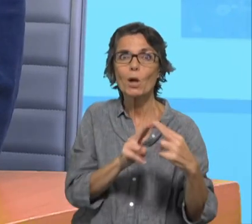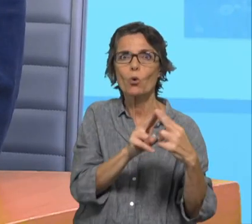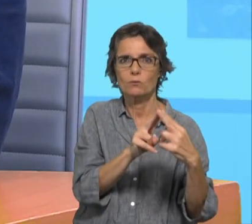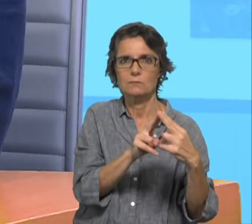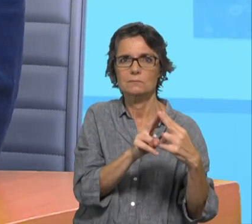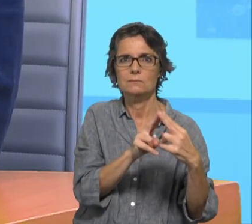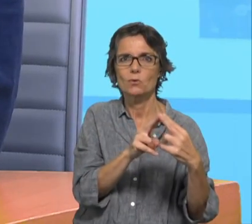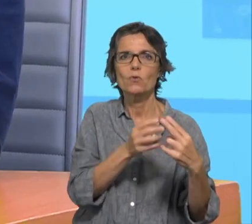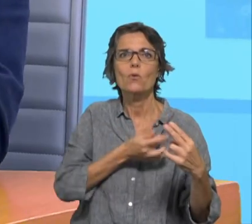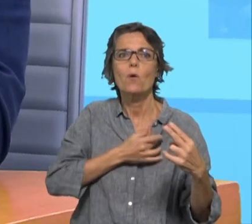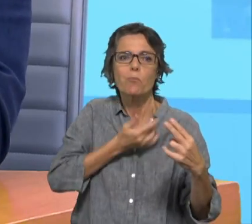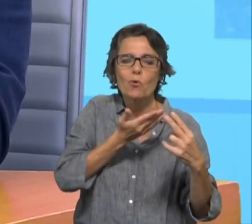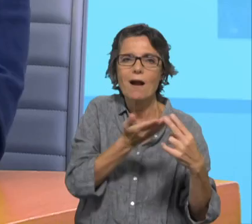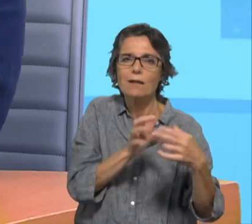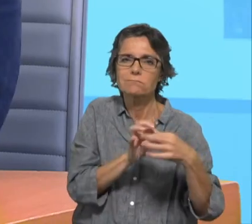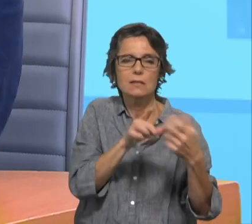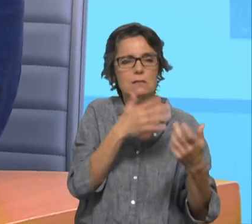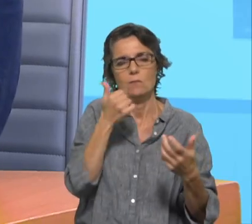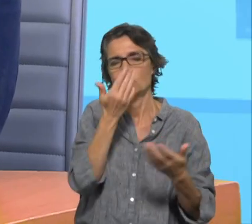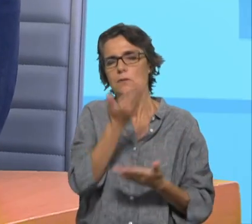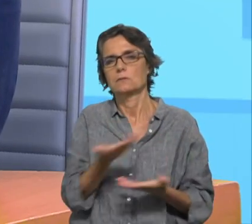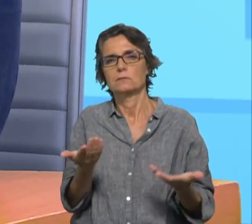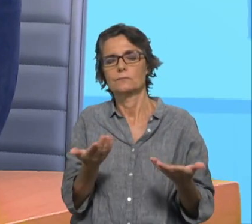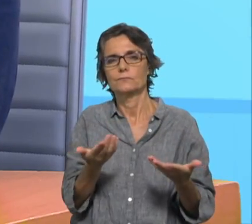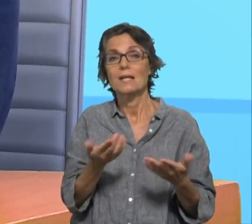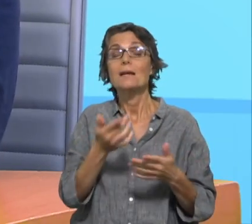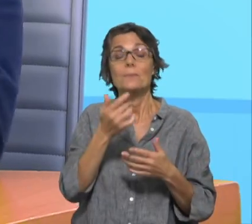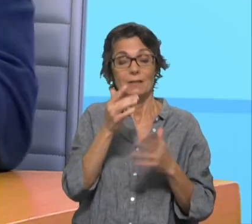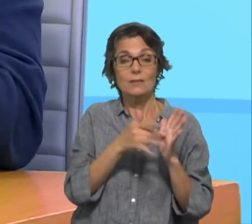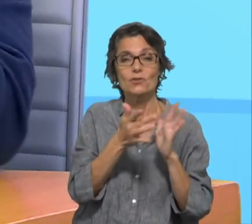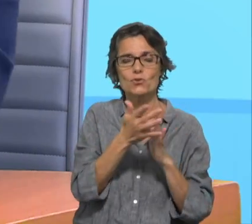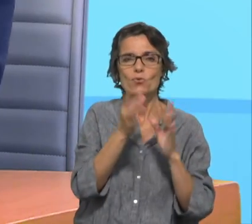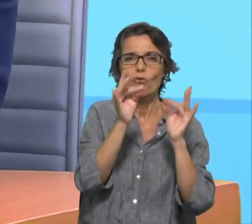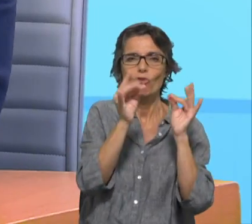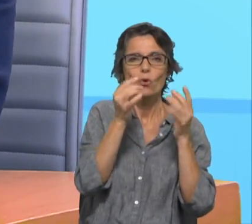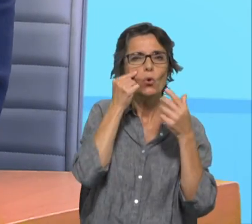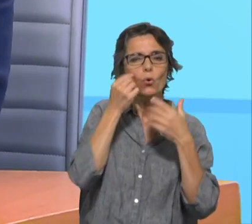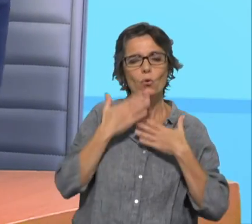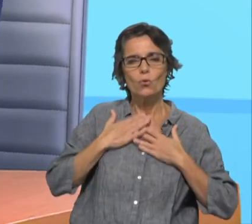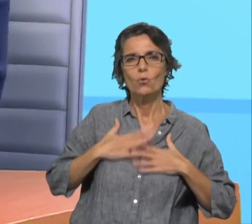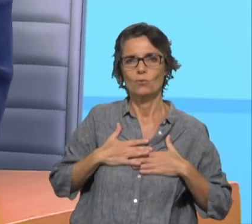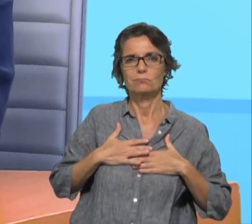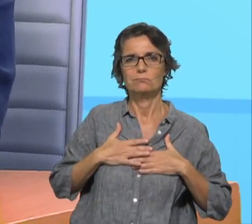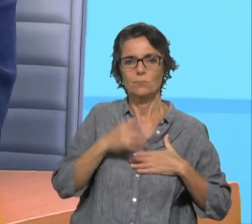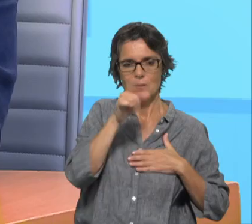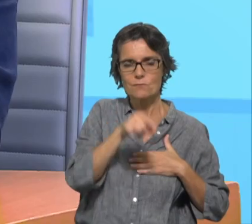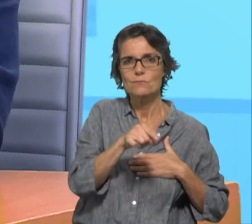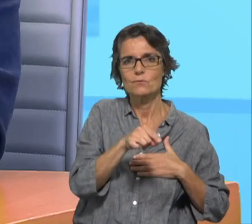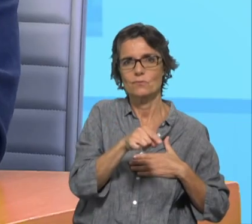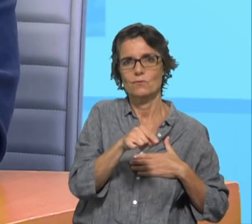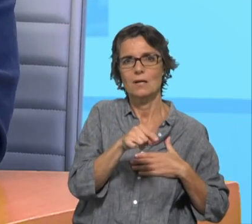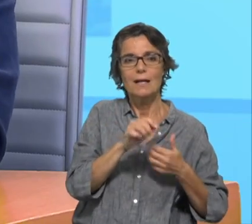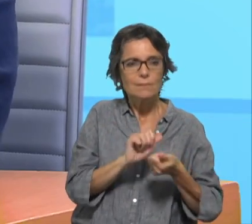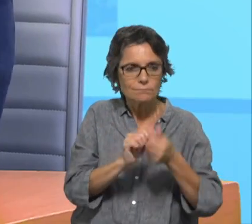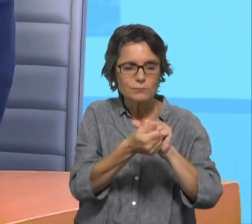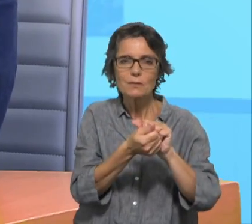coração e é dito o amor de Deus. Isto é tão belo, não é? Jesus toca o nosso corpo para transformá-lo, não é? A partir